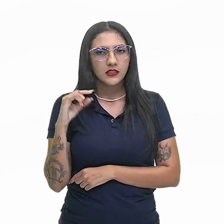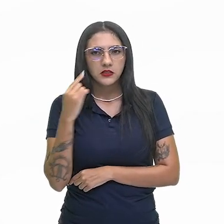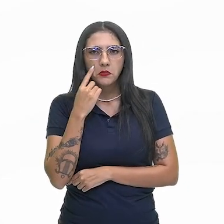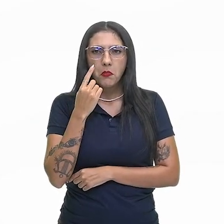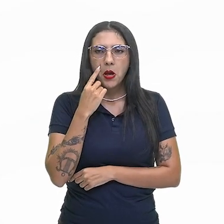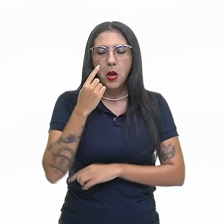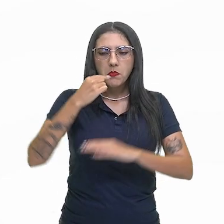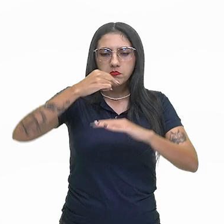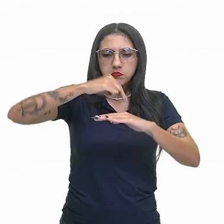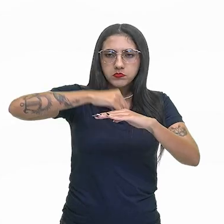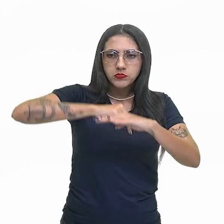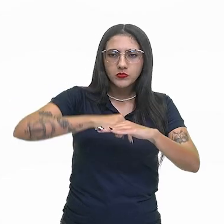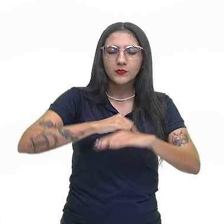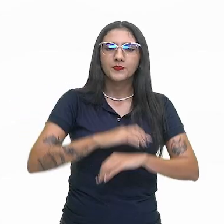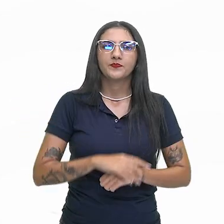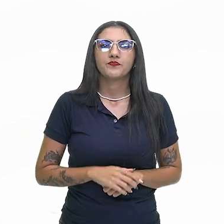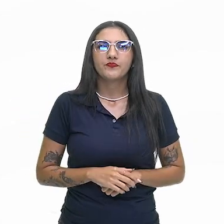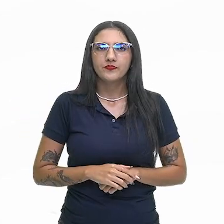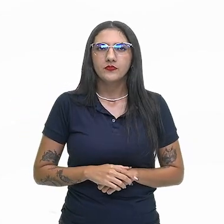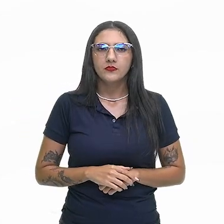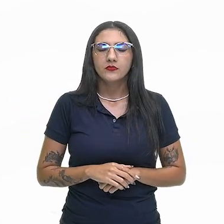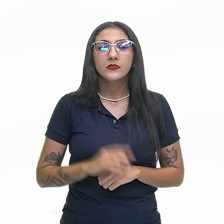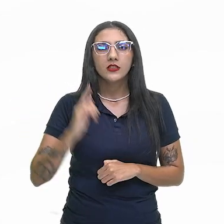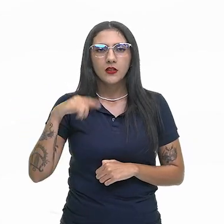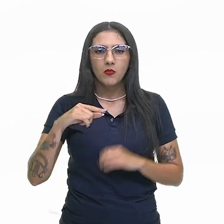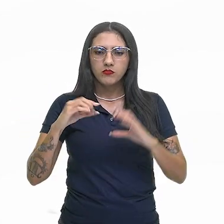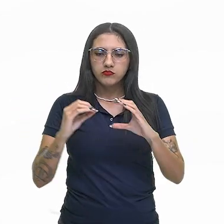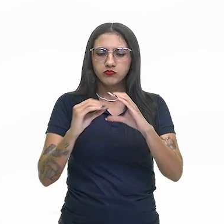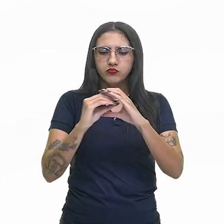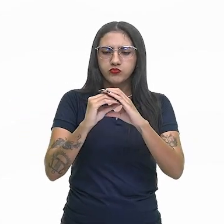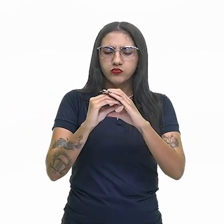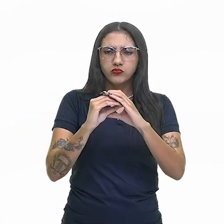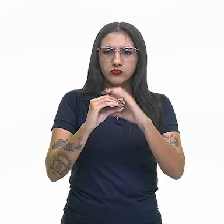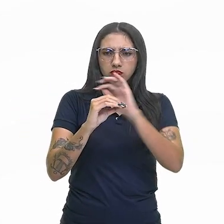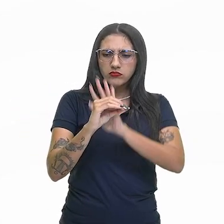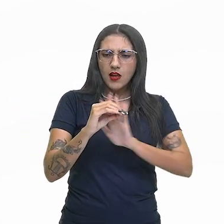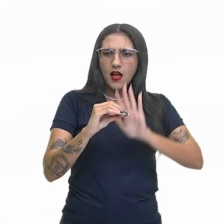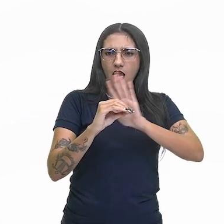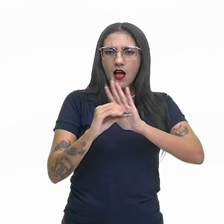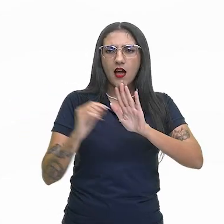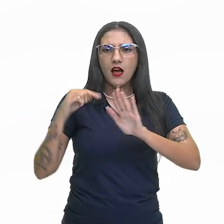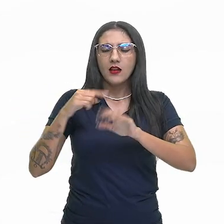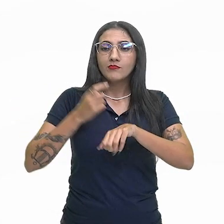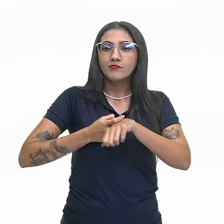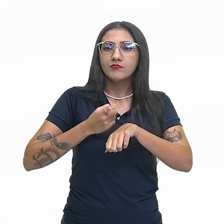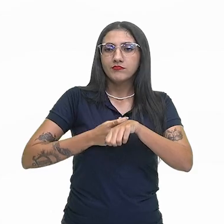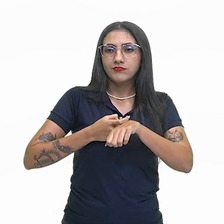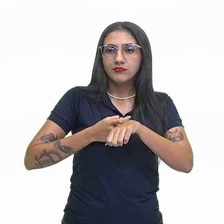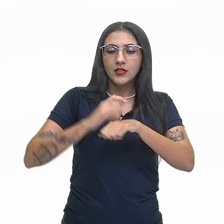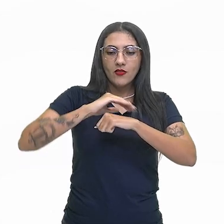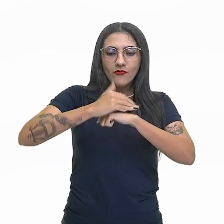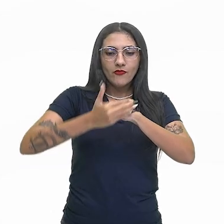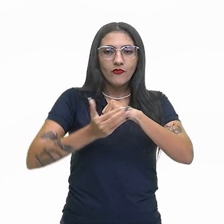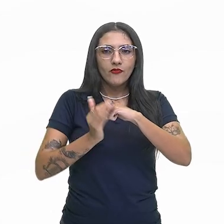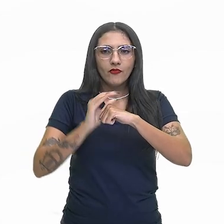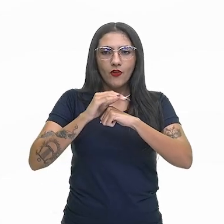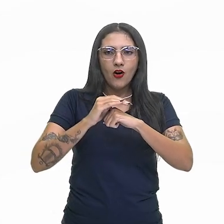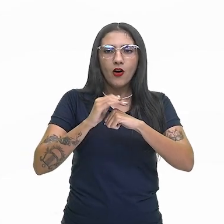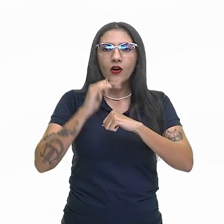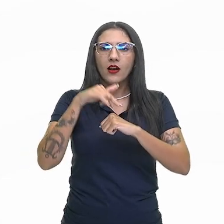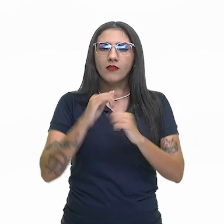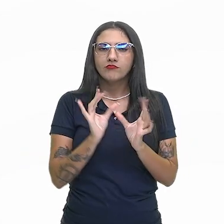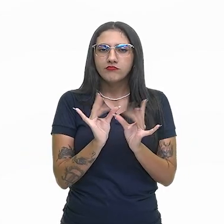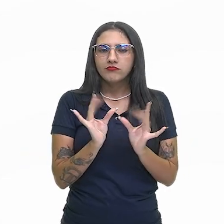né? Acredita-se que o centro desse núcleo seja sólido e que o núcleo exterior seja líquido. Então a gente